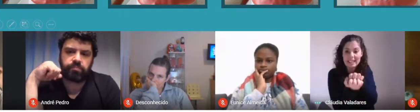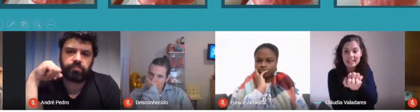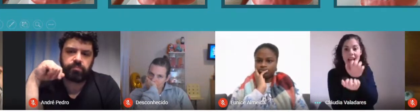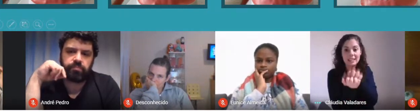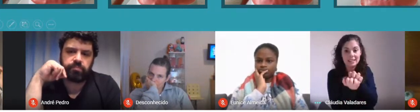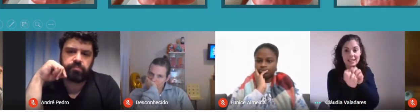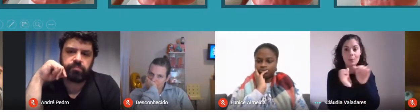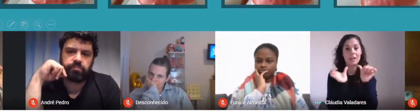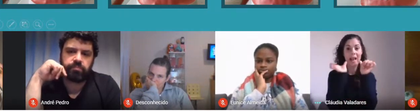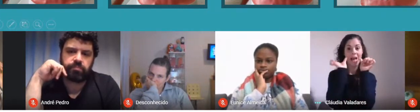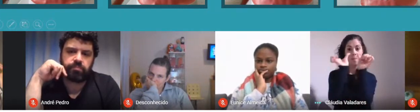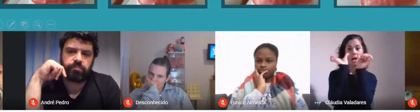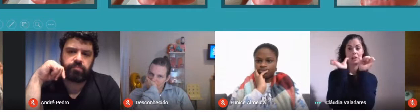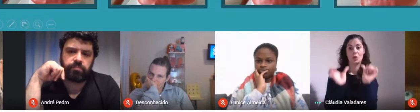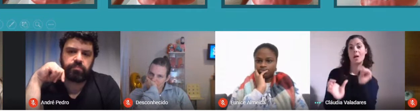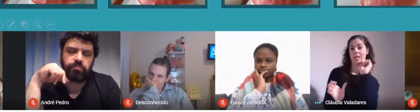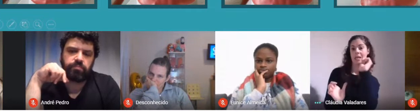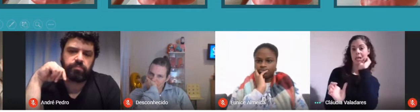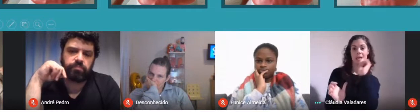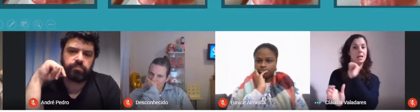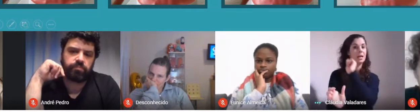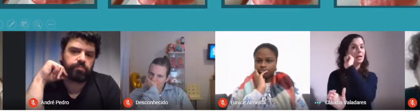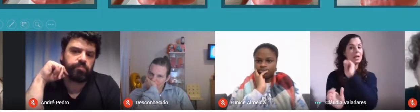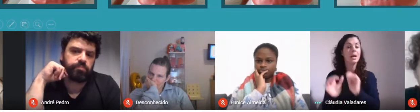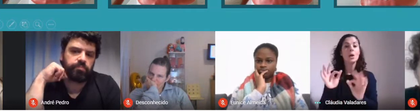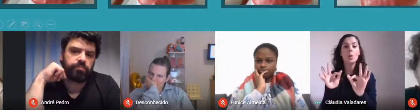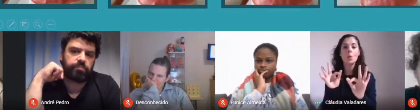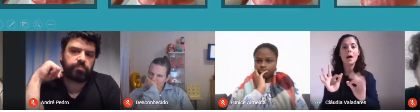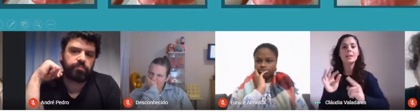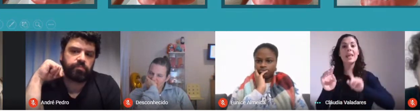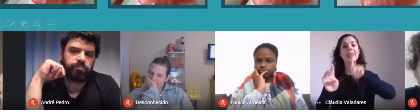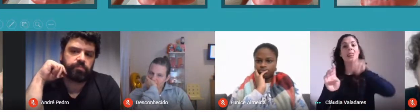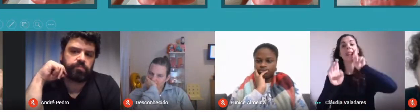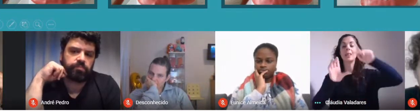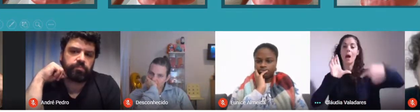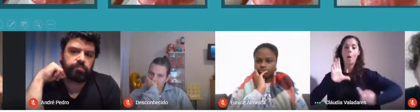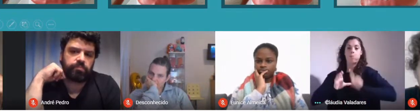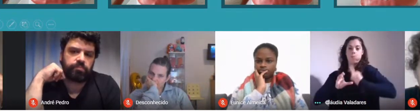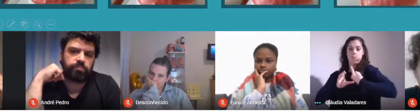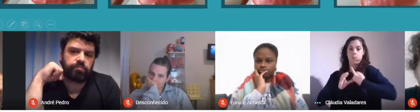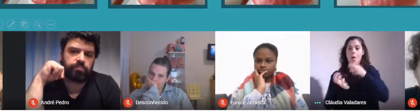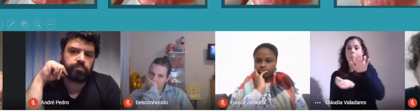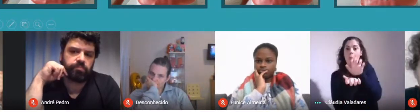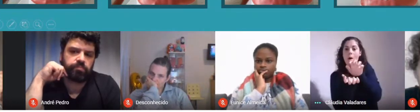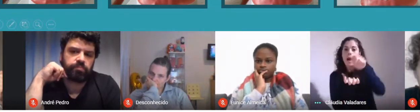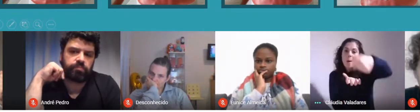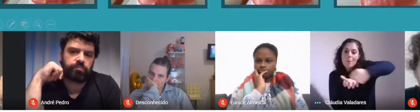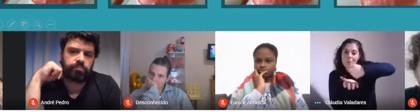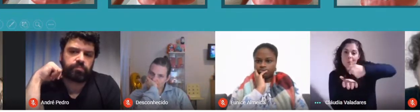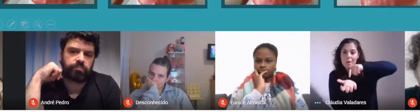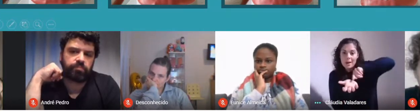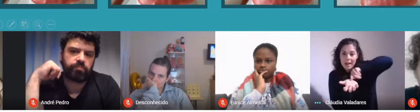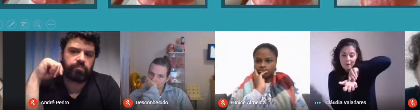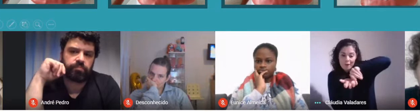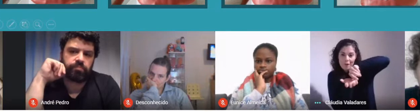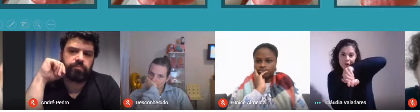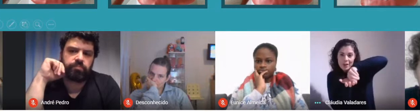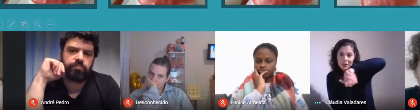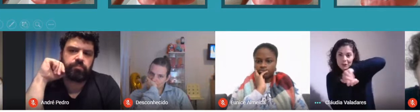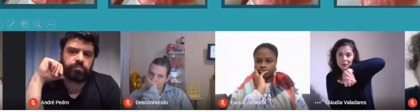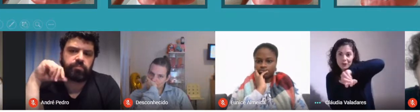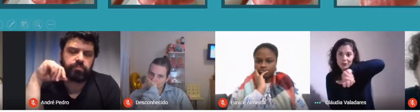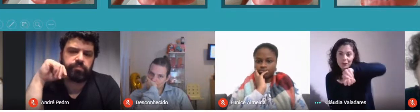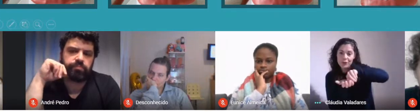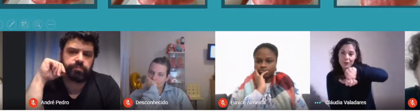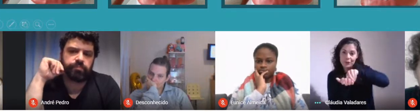os alimentos. E no 4, a parte de dentro dos nossos dentes que está virada para a língua. Depois de escovar